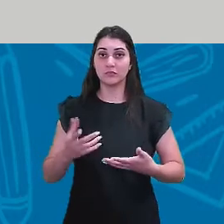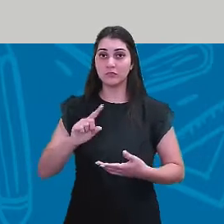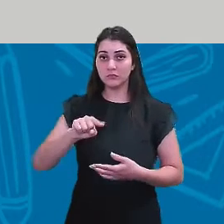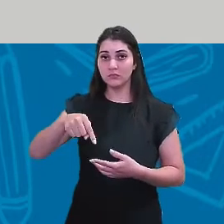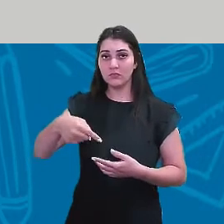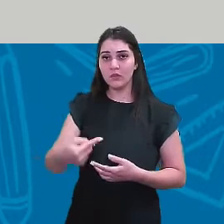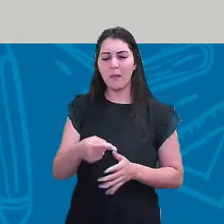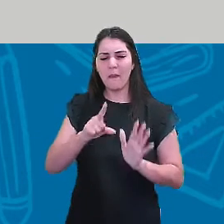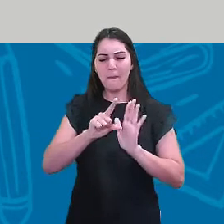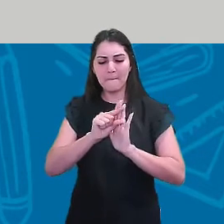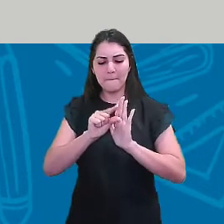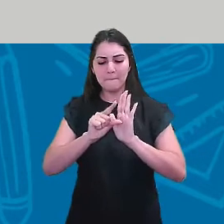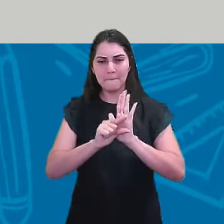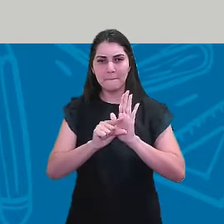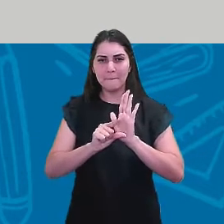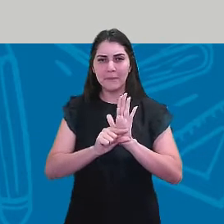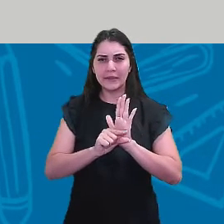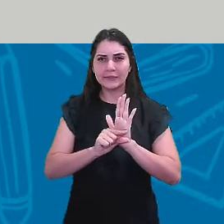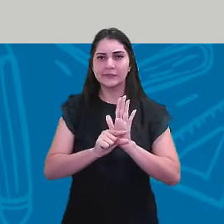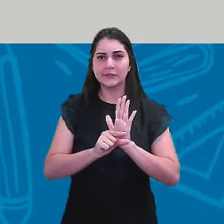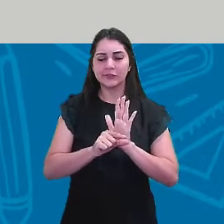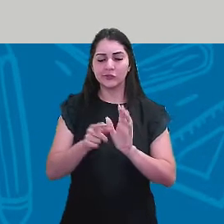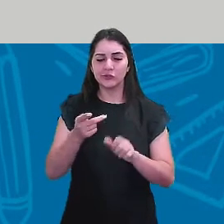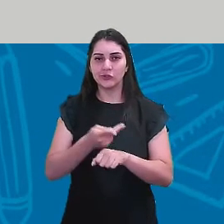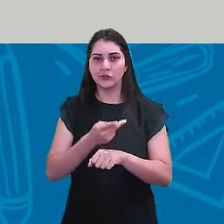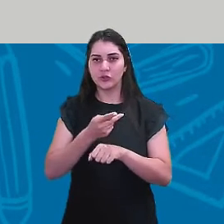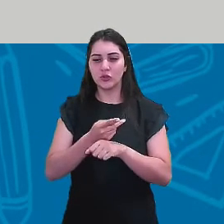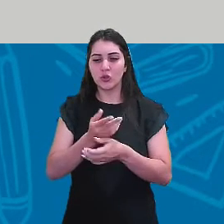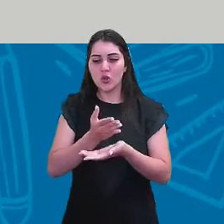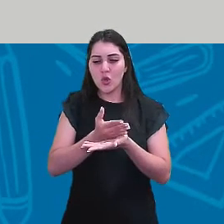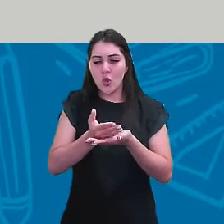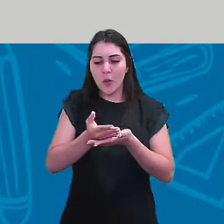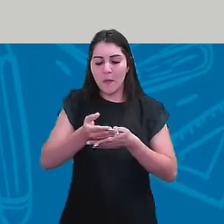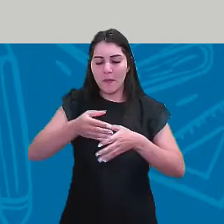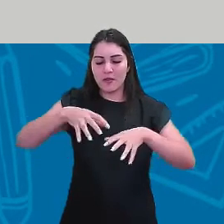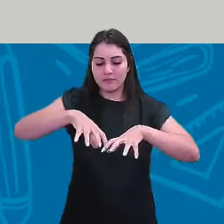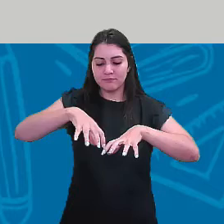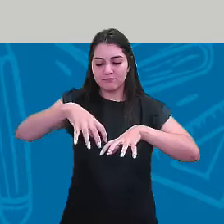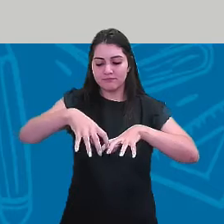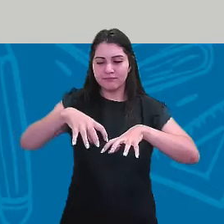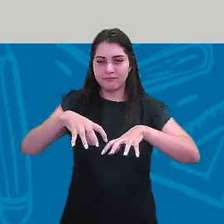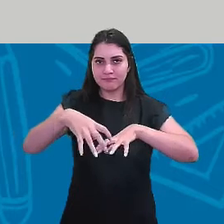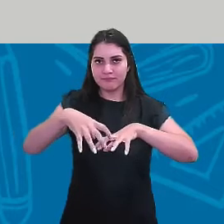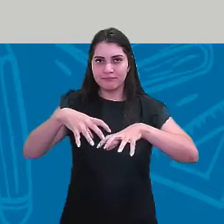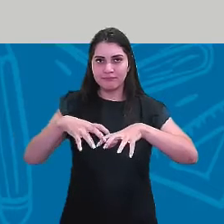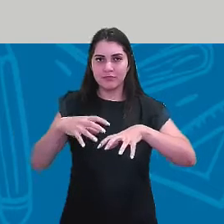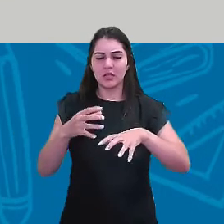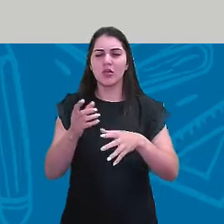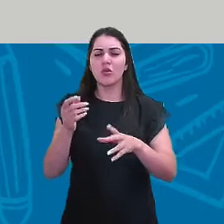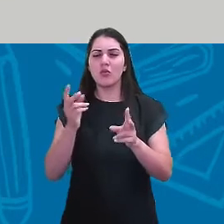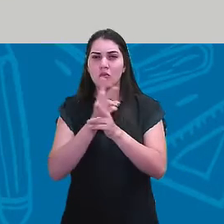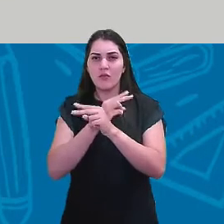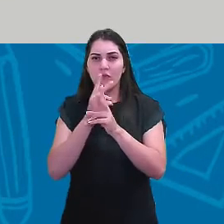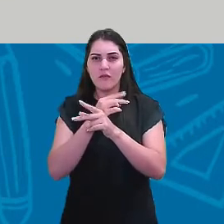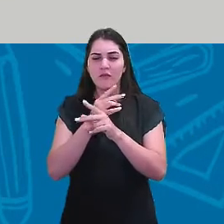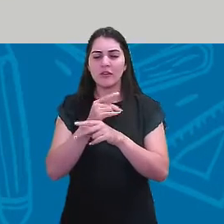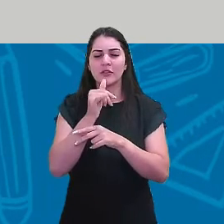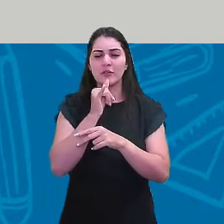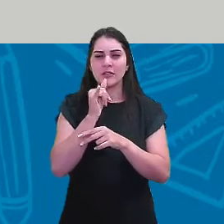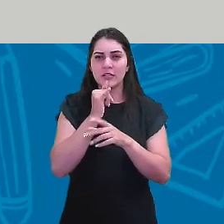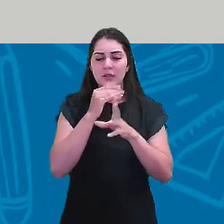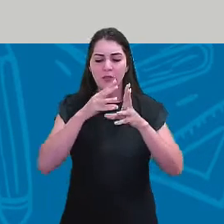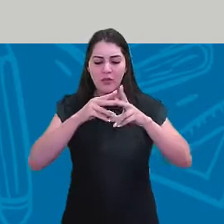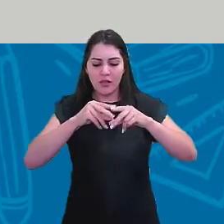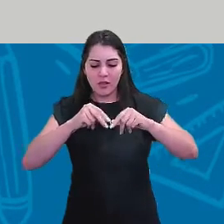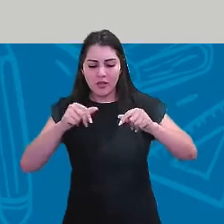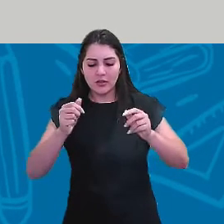Depois, pequenos fragmentos de rocha depositam-se nas fendas. Com o vento, alguns pedacinhos de rocha, aquela areia bem